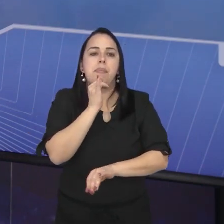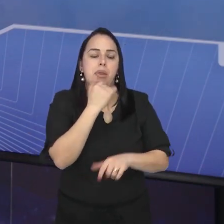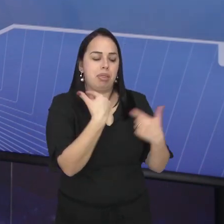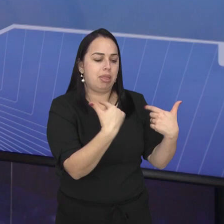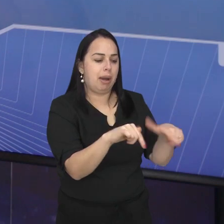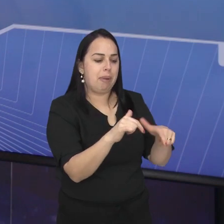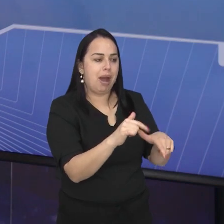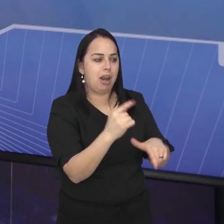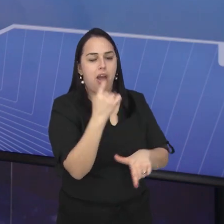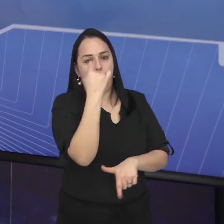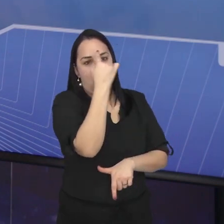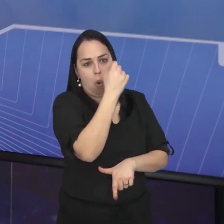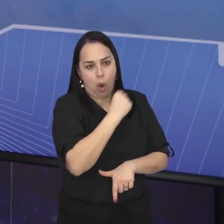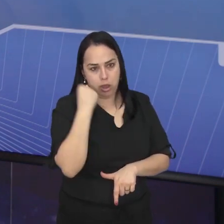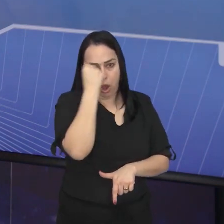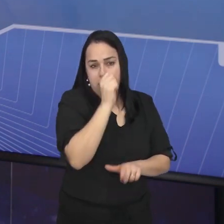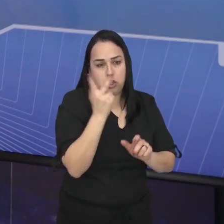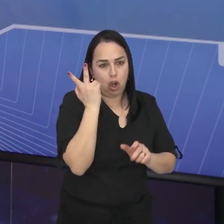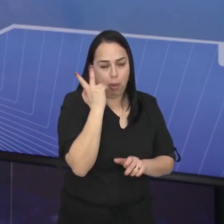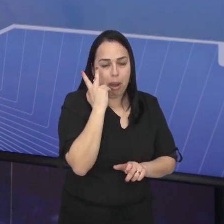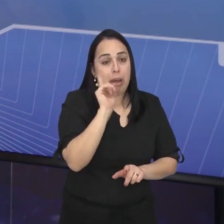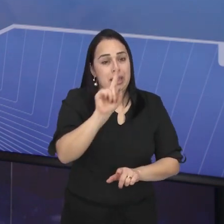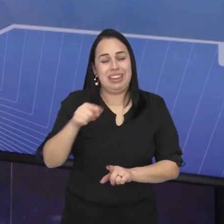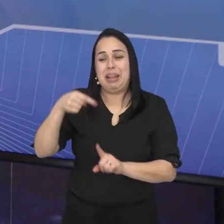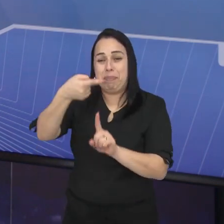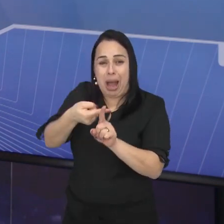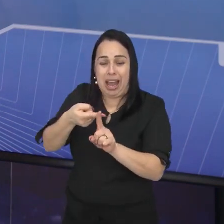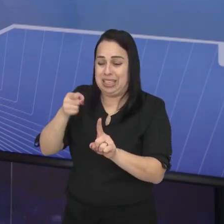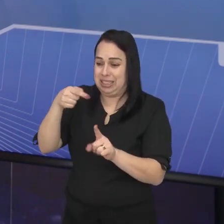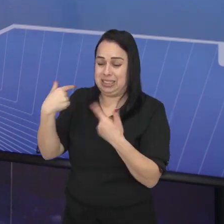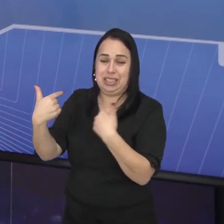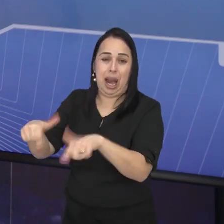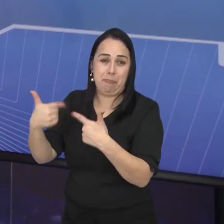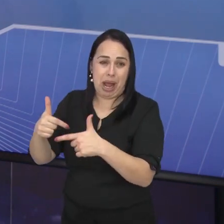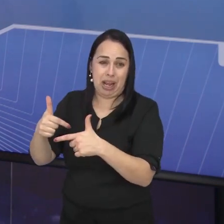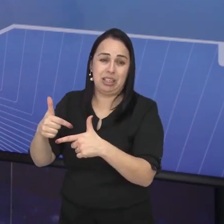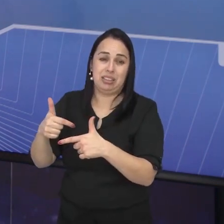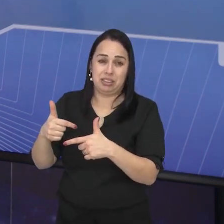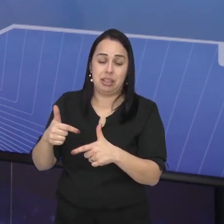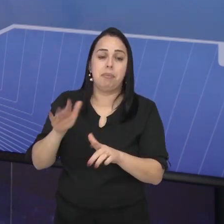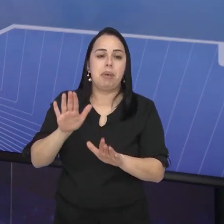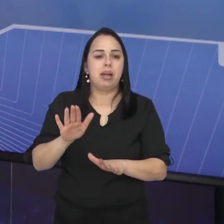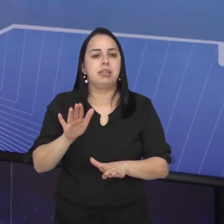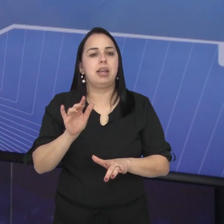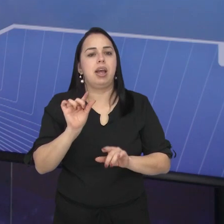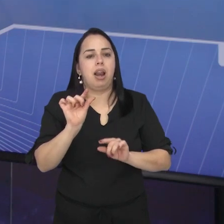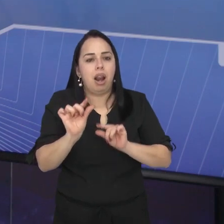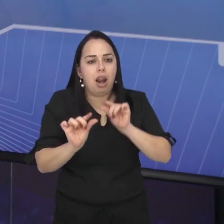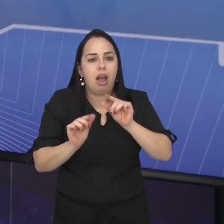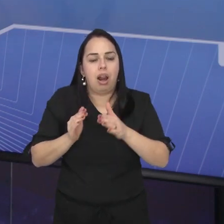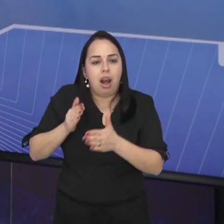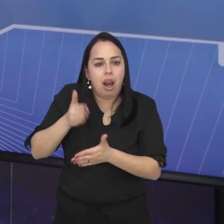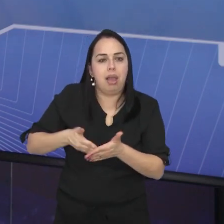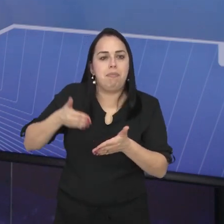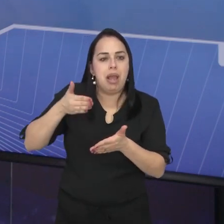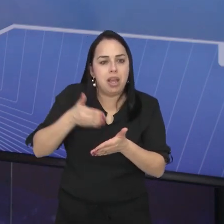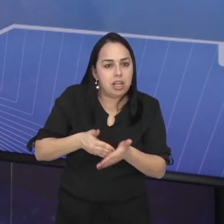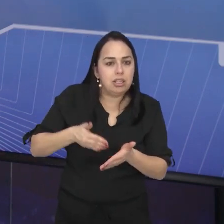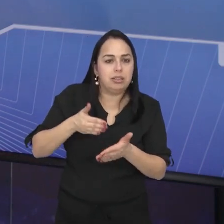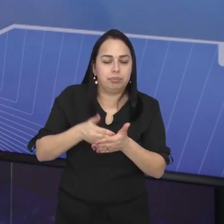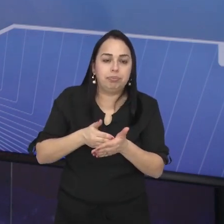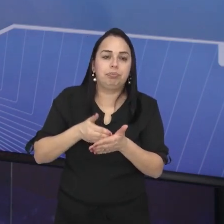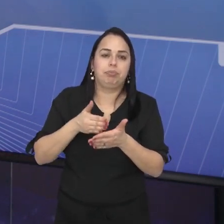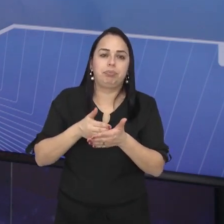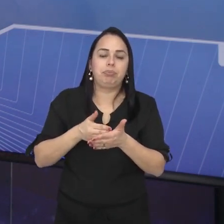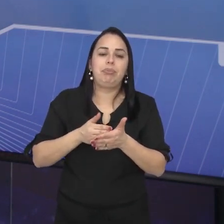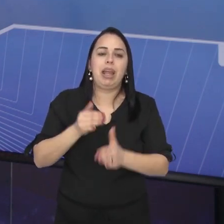seu expediente, né? Então isso é muito comum dos professores, o que também acaba contribuindo para tudo isso. Mas é importante trabalhar com os limites